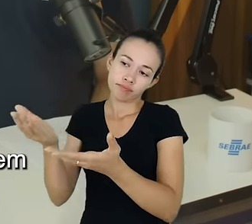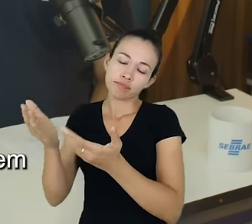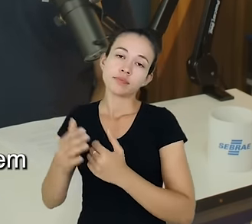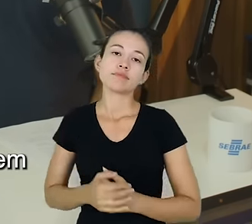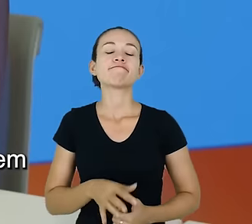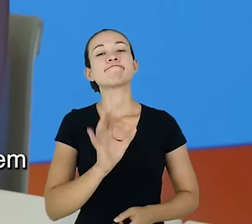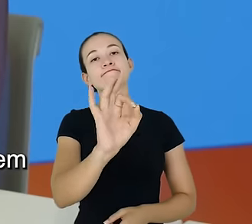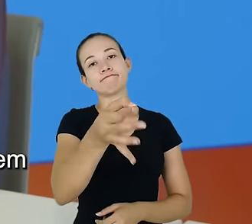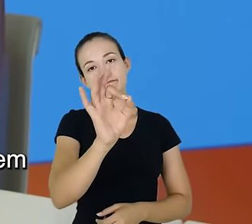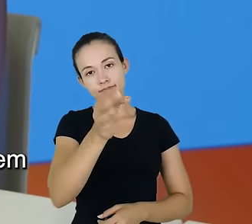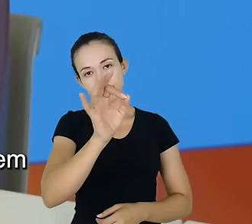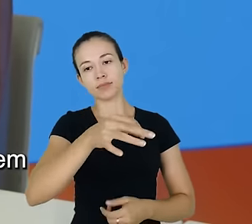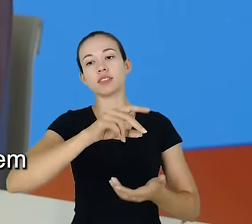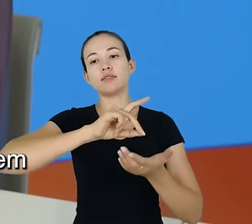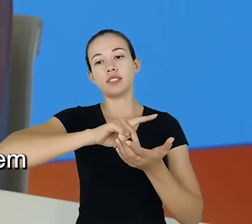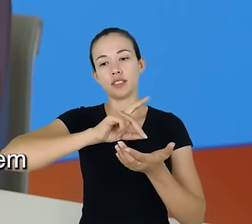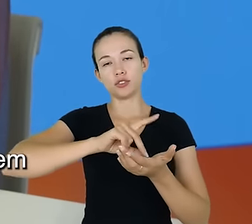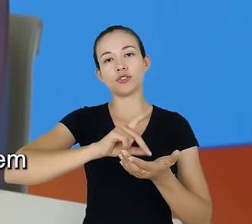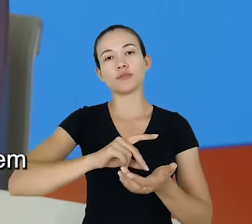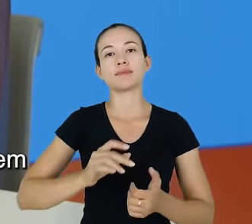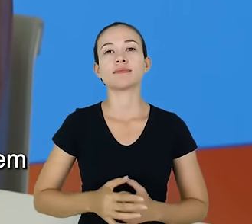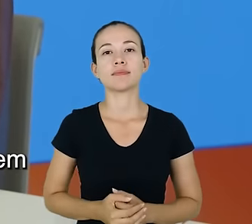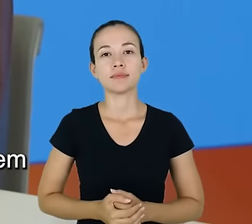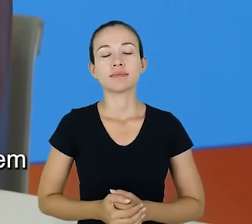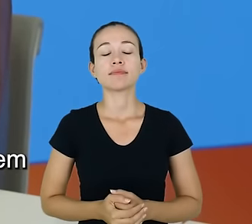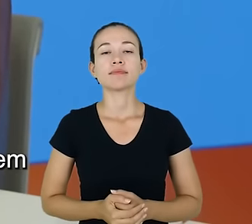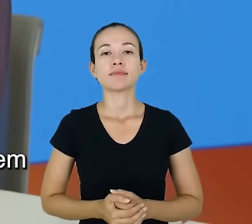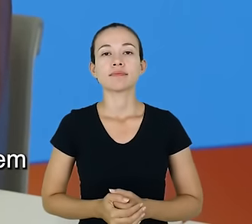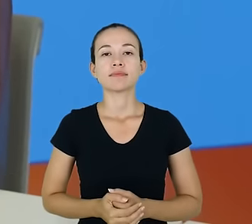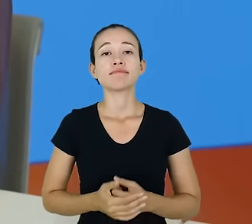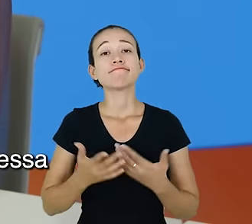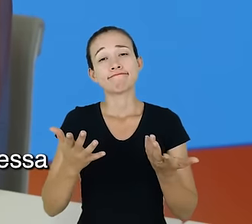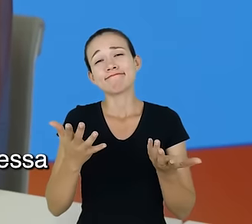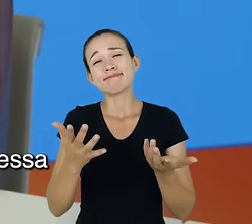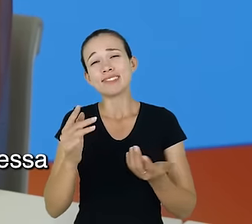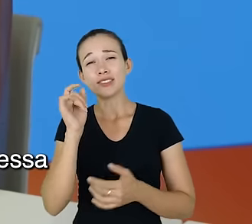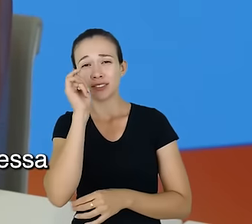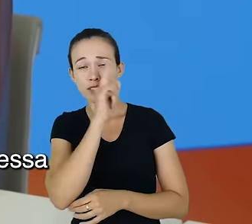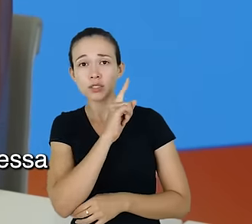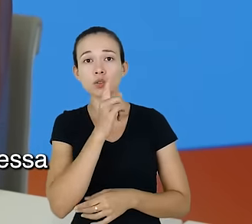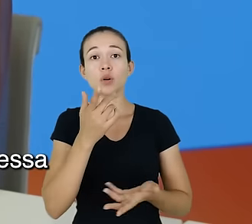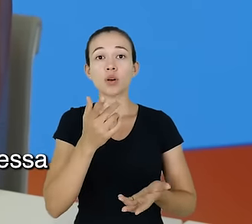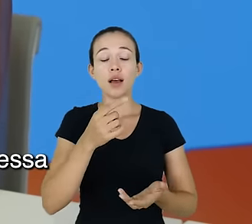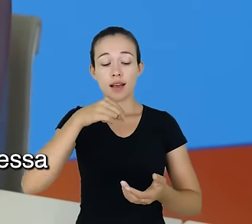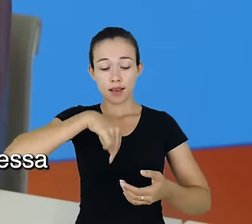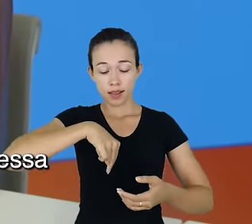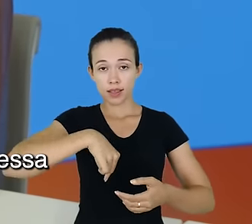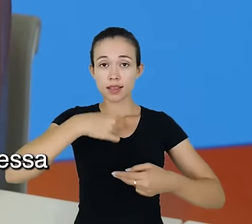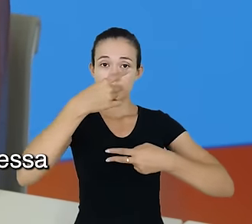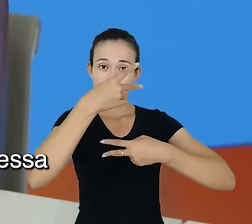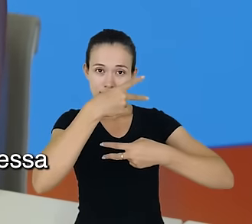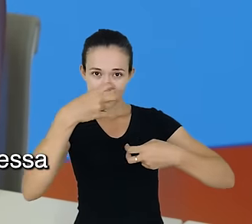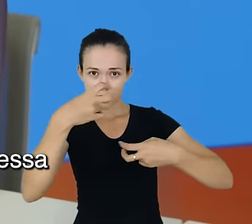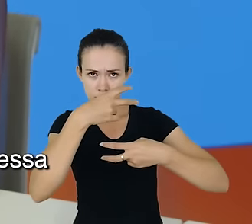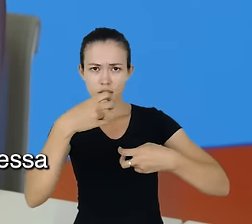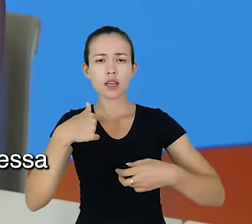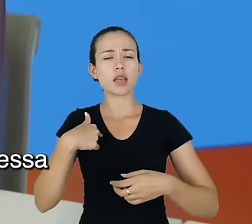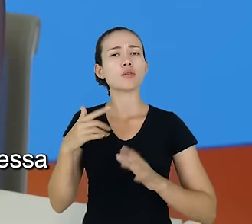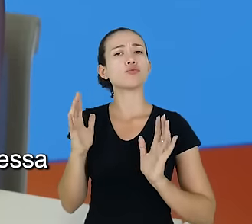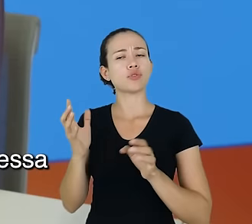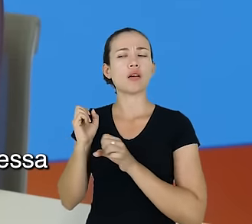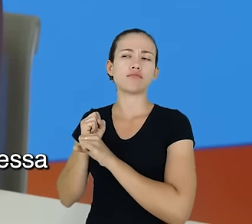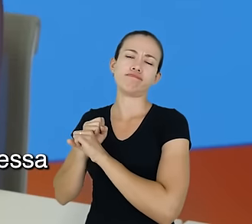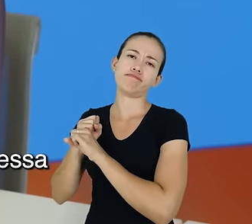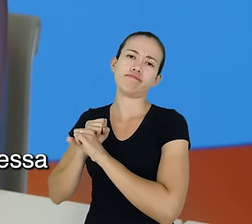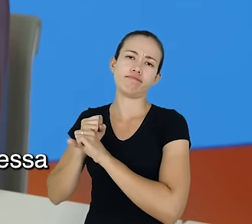é isso mesmo é onde a gente tem a nossa nossa dificuldade mesmo porque o sebrai é desde que eu tô nessa empresa Já faz